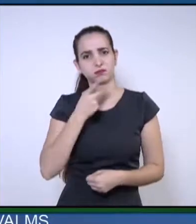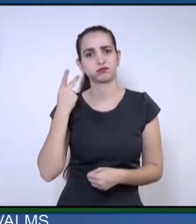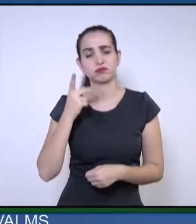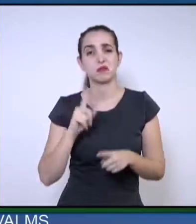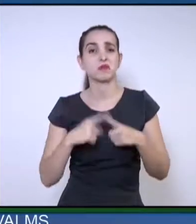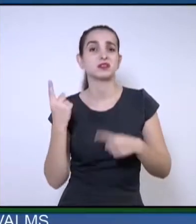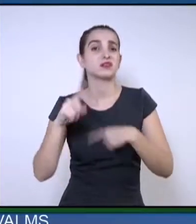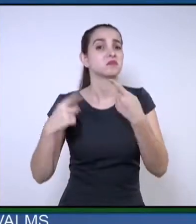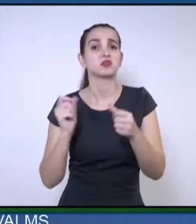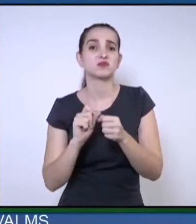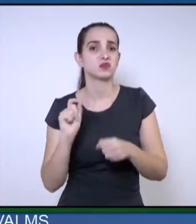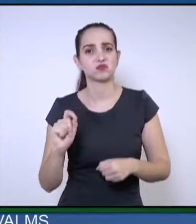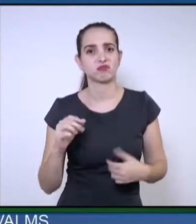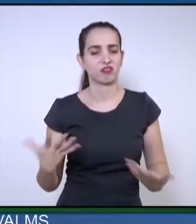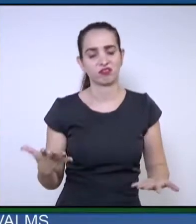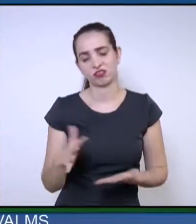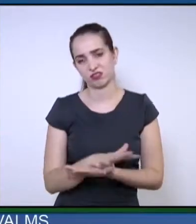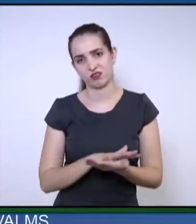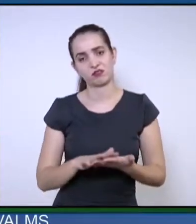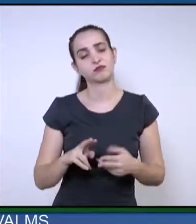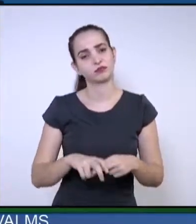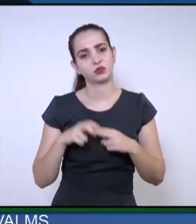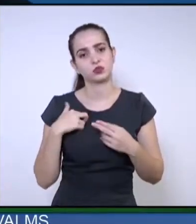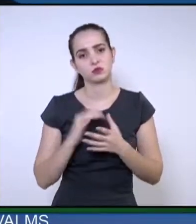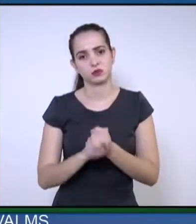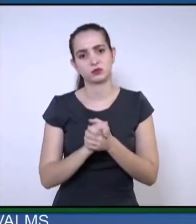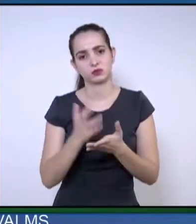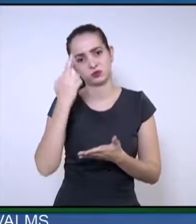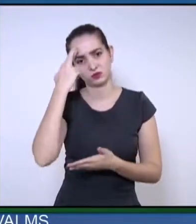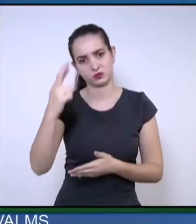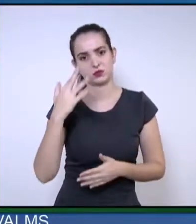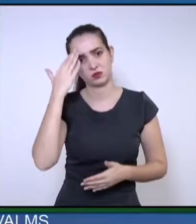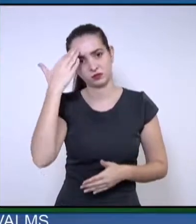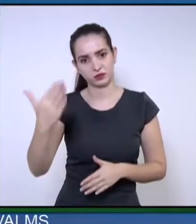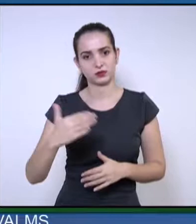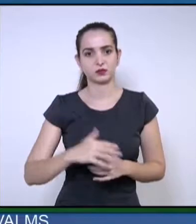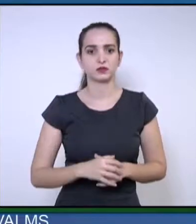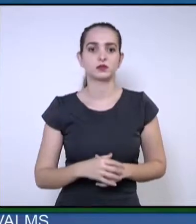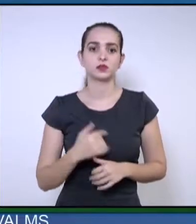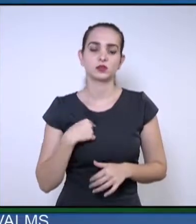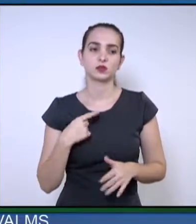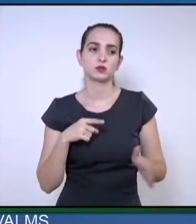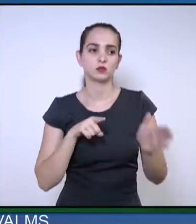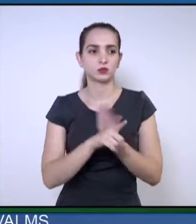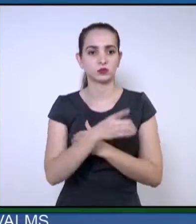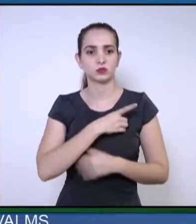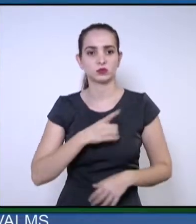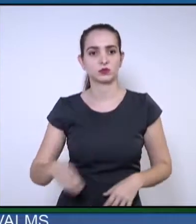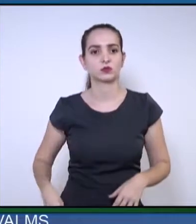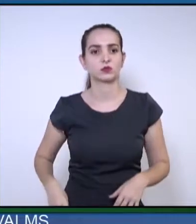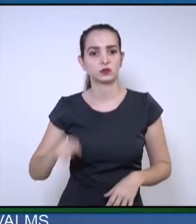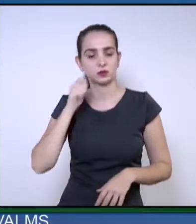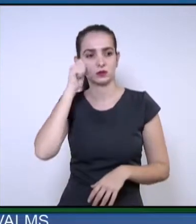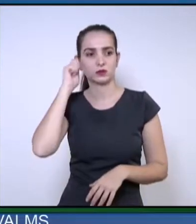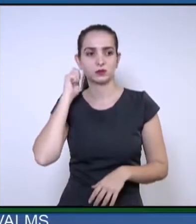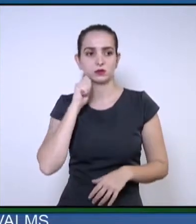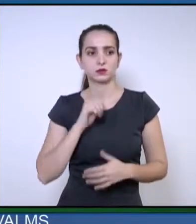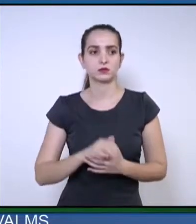feitos. Nada. Então eu parabenizo Vossa Excelência. Agradeço a paz de Vossa Excelência e vou permitir ao deputado Amarildo para encerrar minha